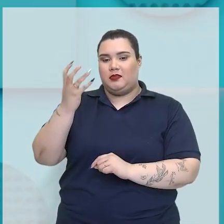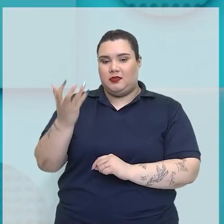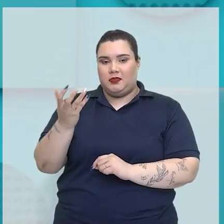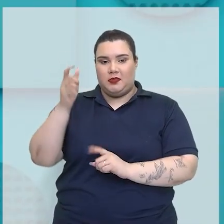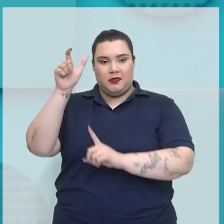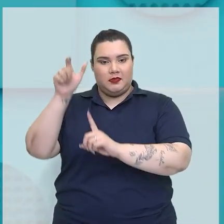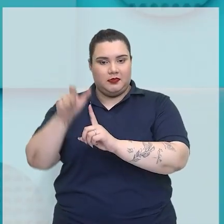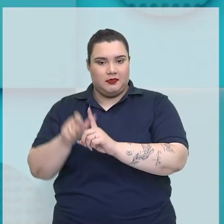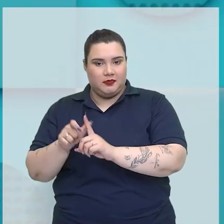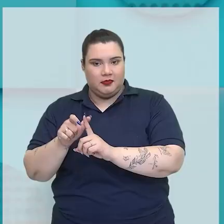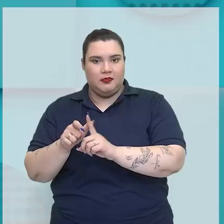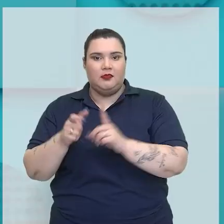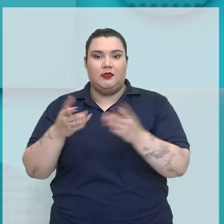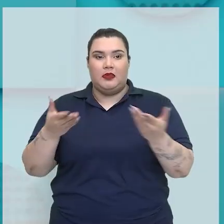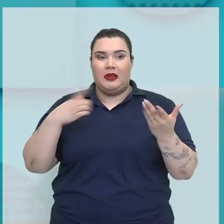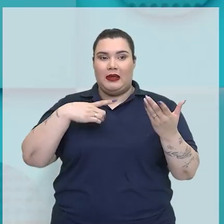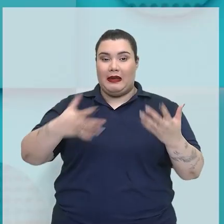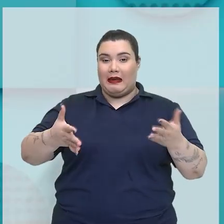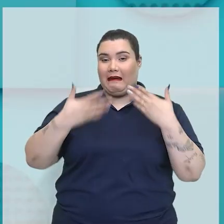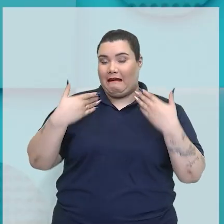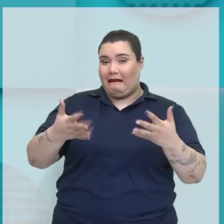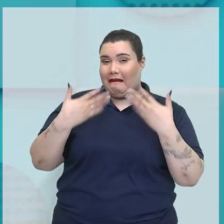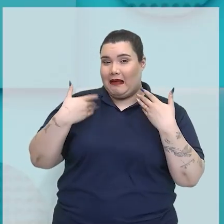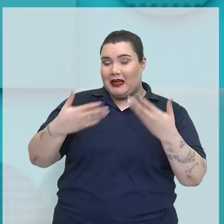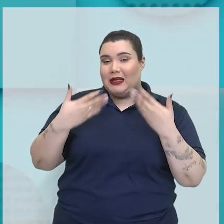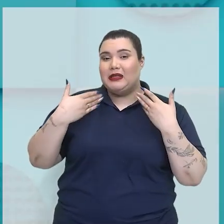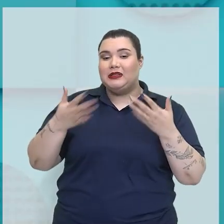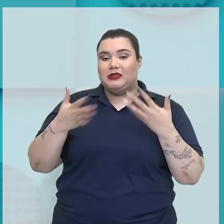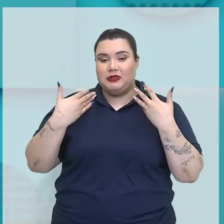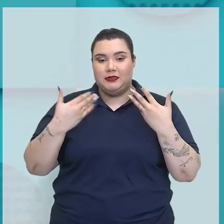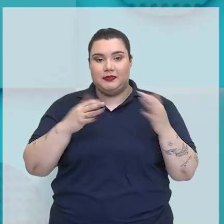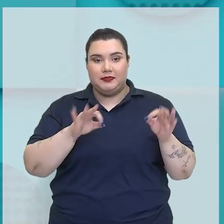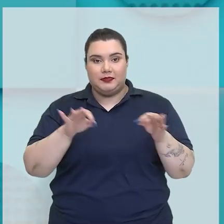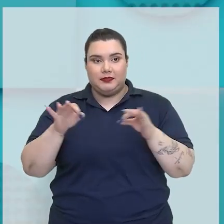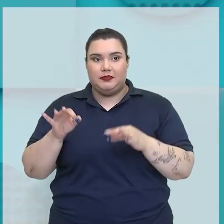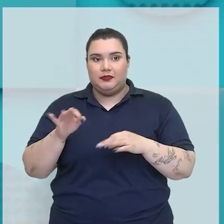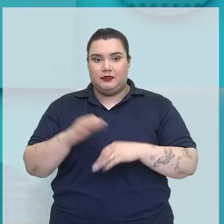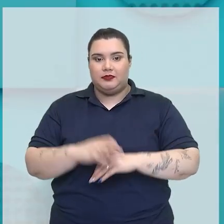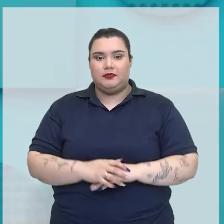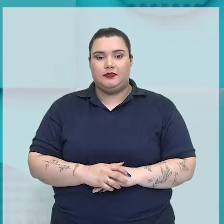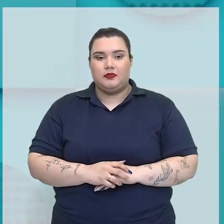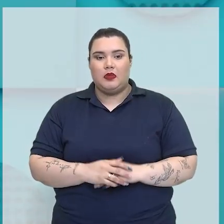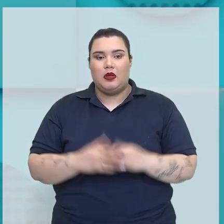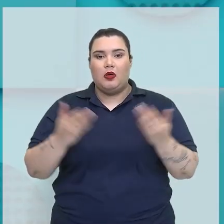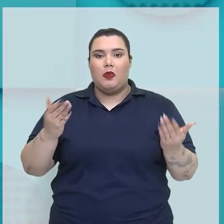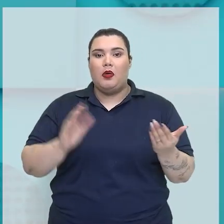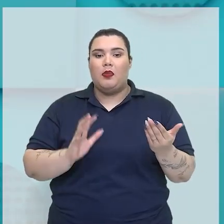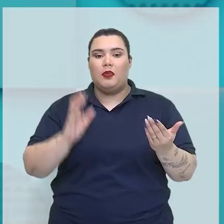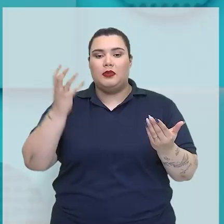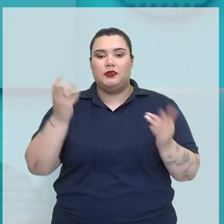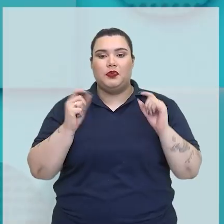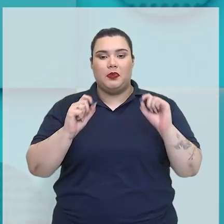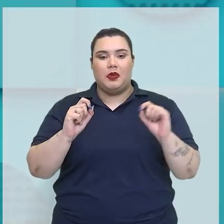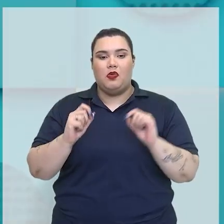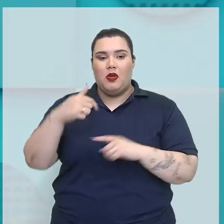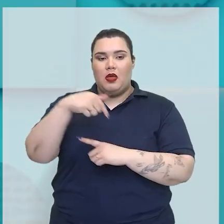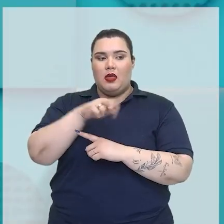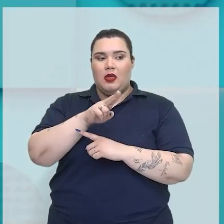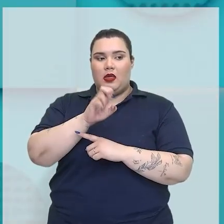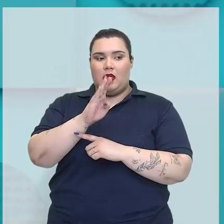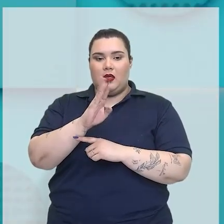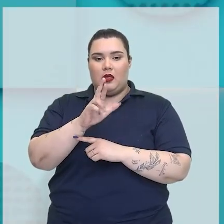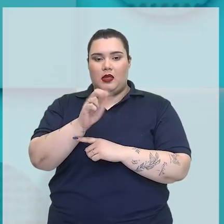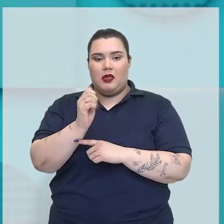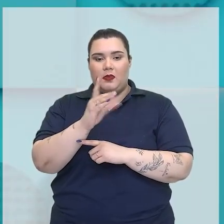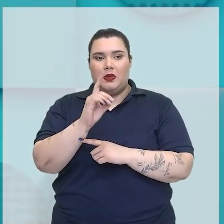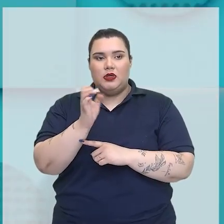estava calor, muito calor, não é? E aí, houve uma quebra de expectativa quando ele vai